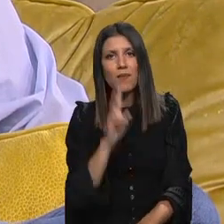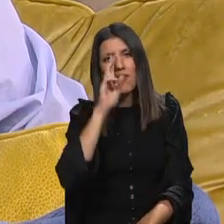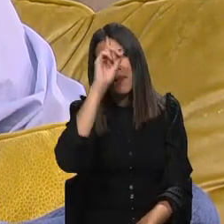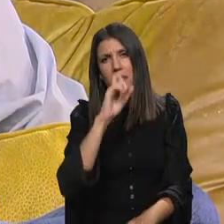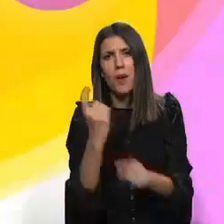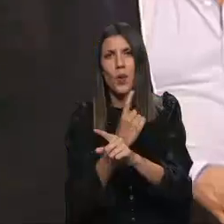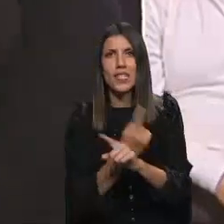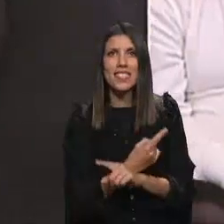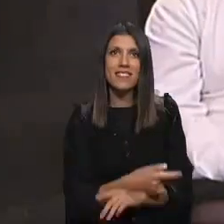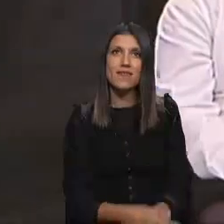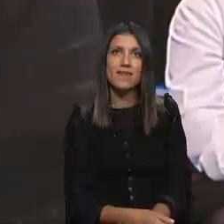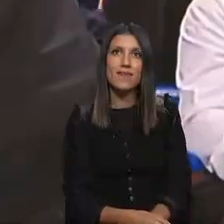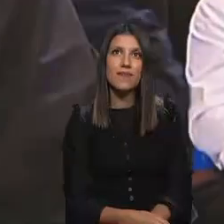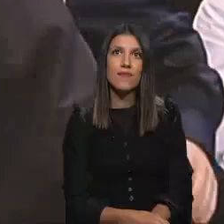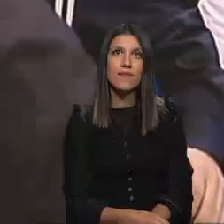isto.